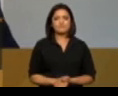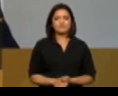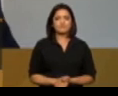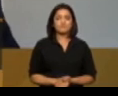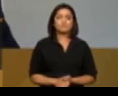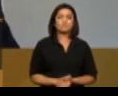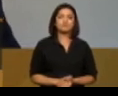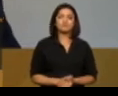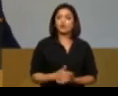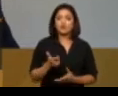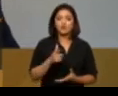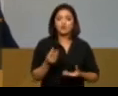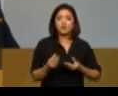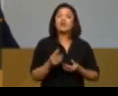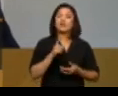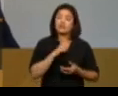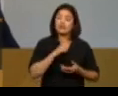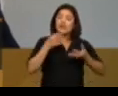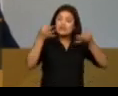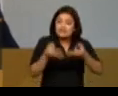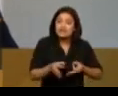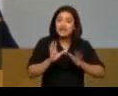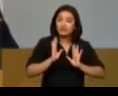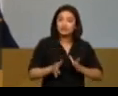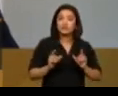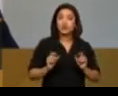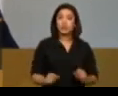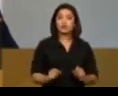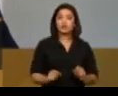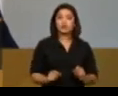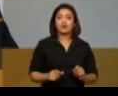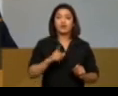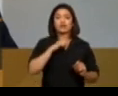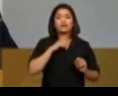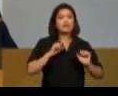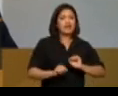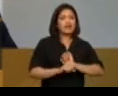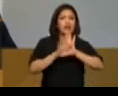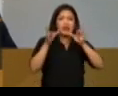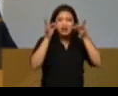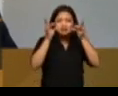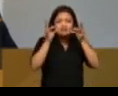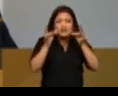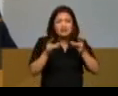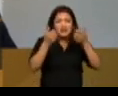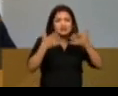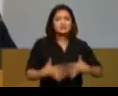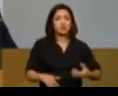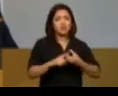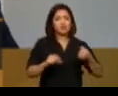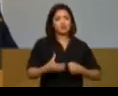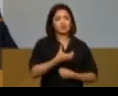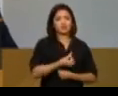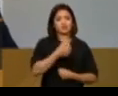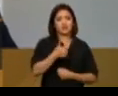possível entreter quaisquer dúvidas. Eis que ele se encontra cristalinamente explicitado no artigo